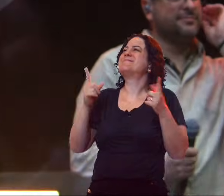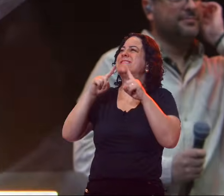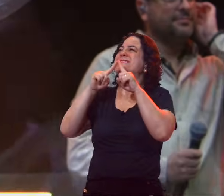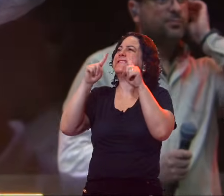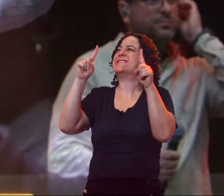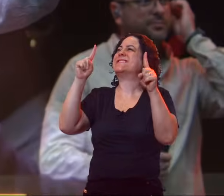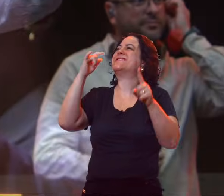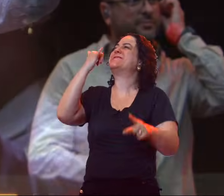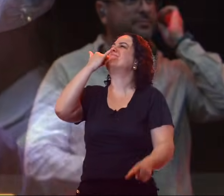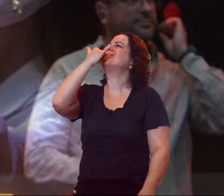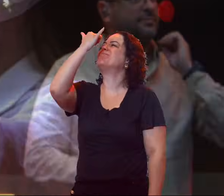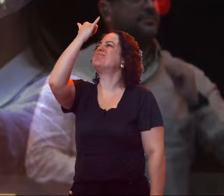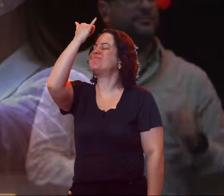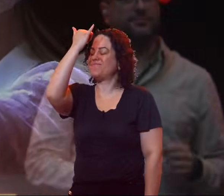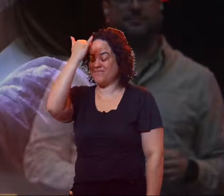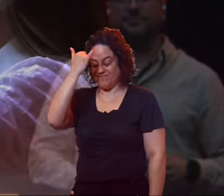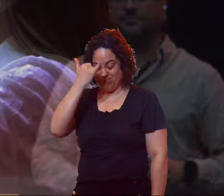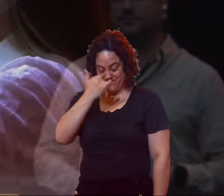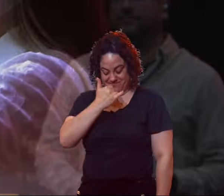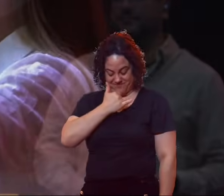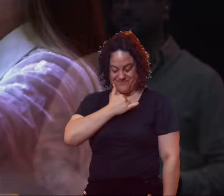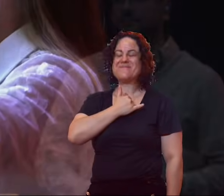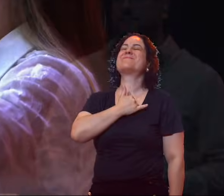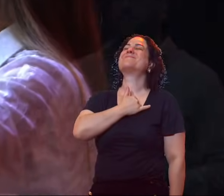mas teu perdão